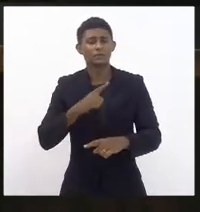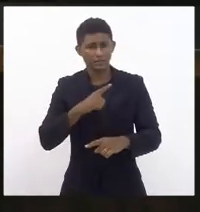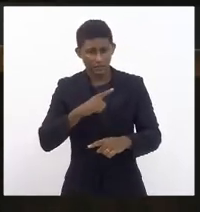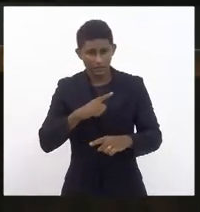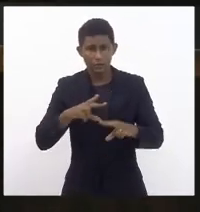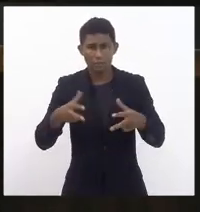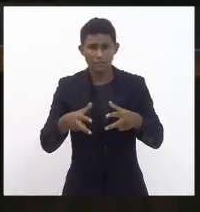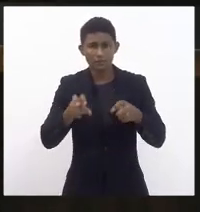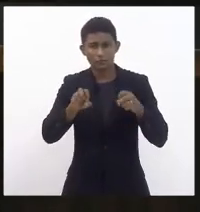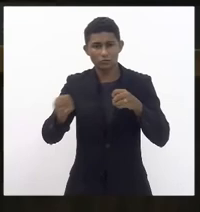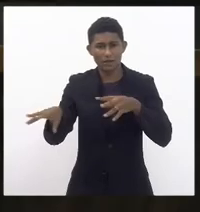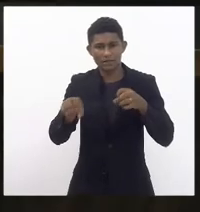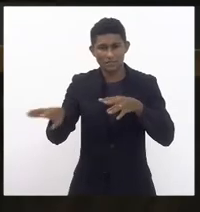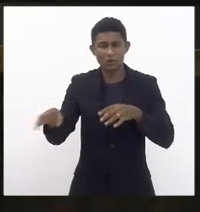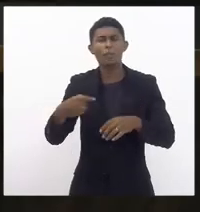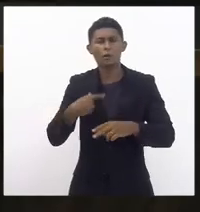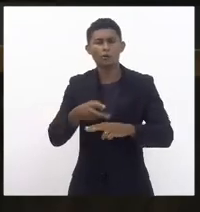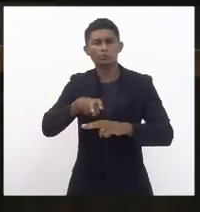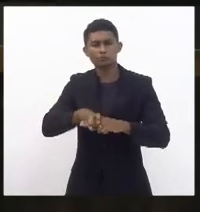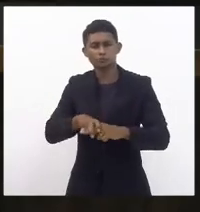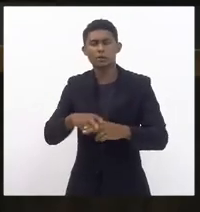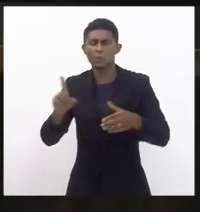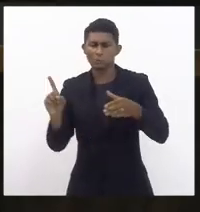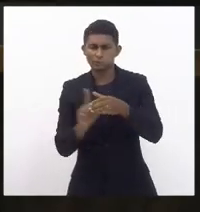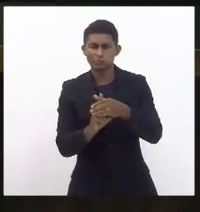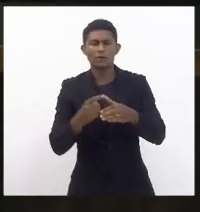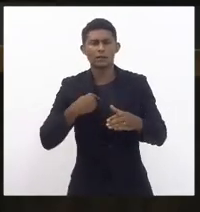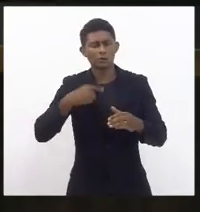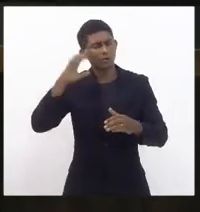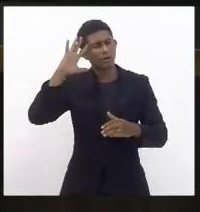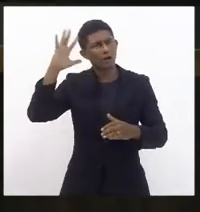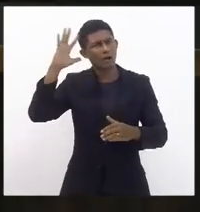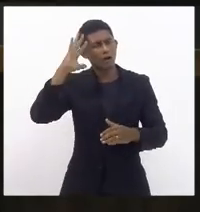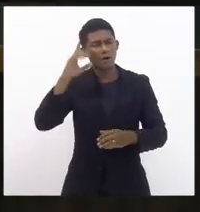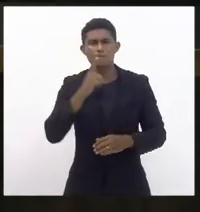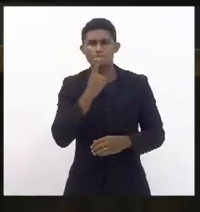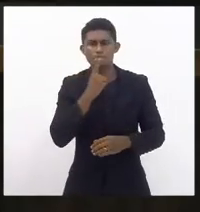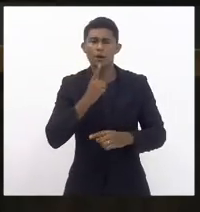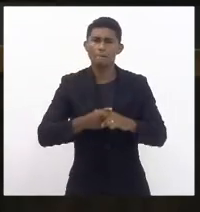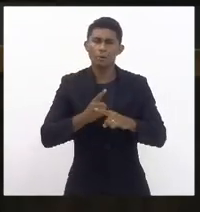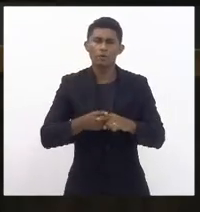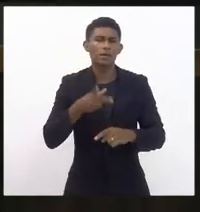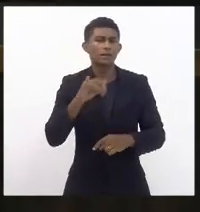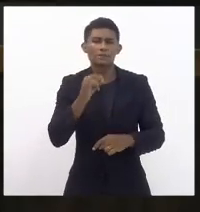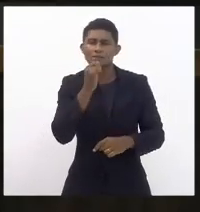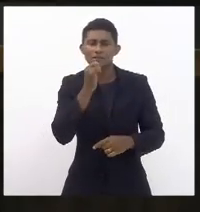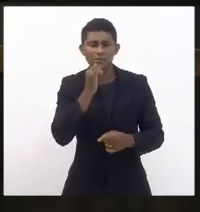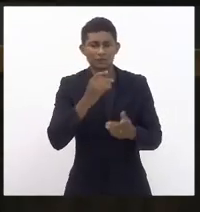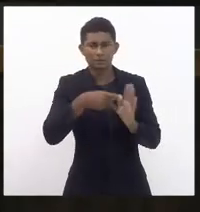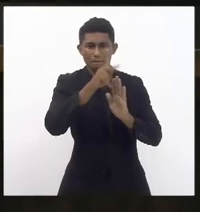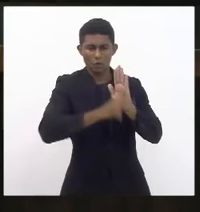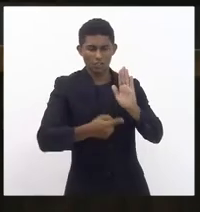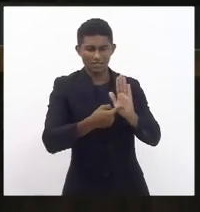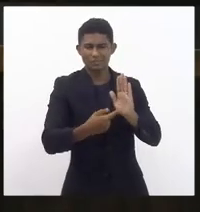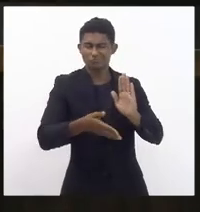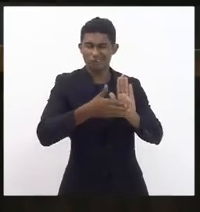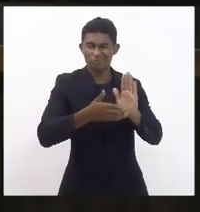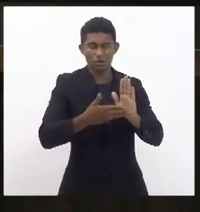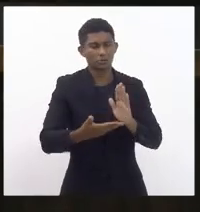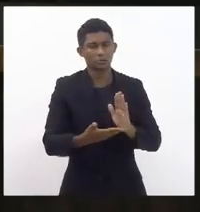e tenho refletido muito sabe Deputado Flávio serafini que às vezes a gente retiram um projeto de pau